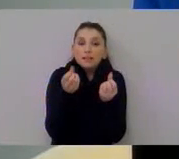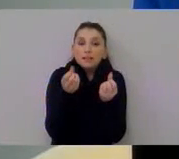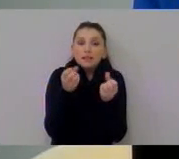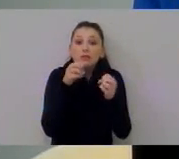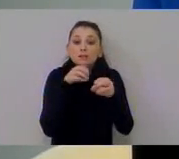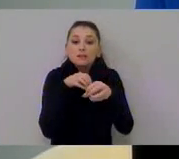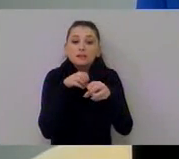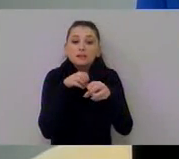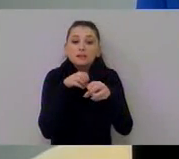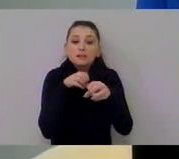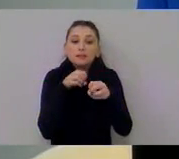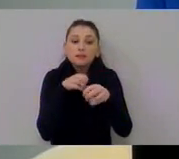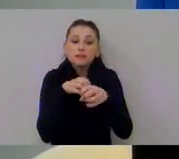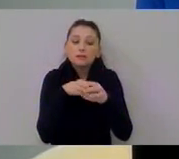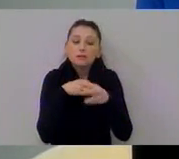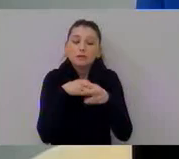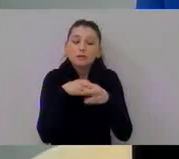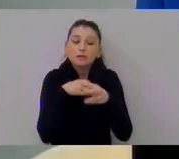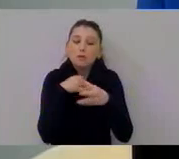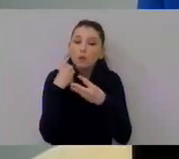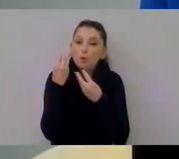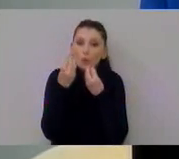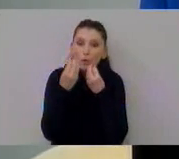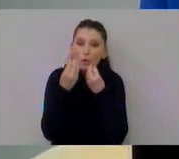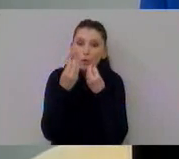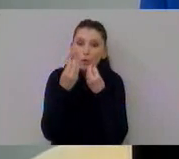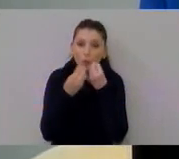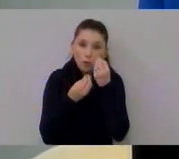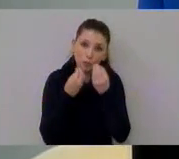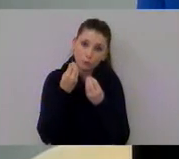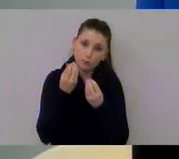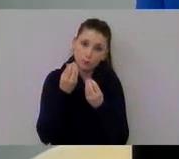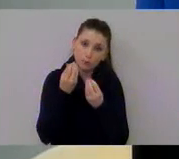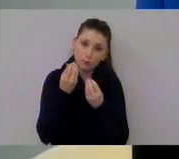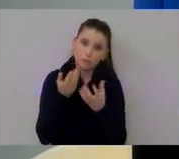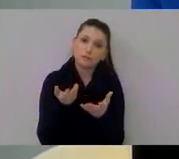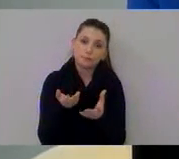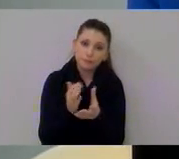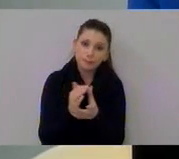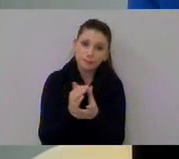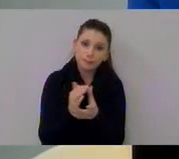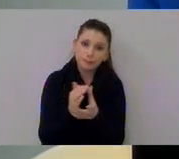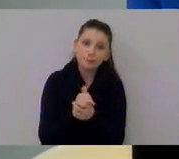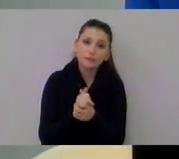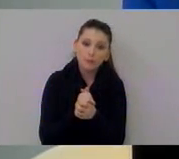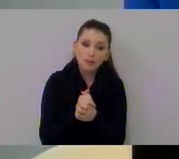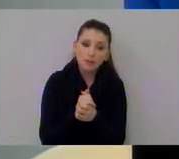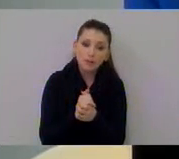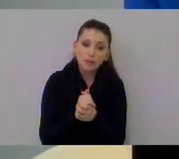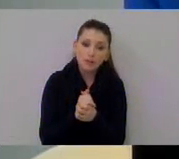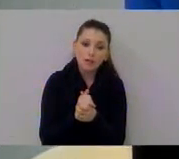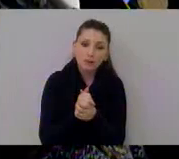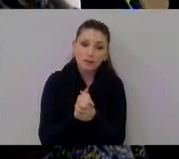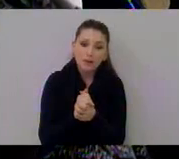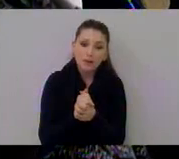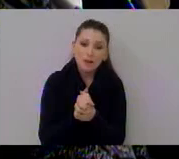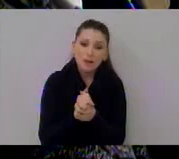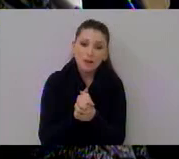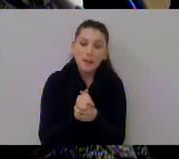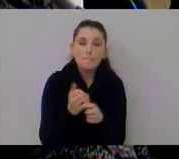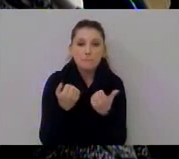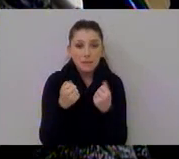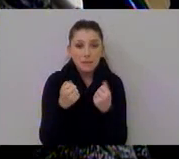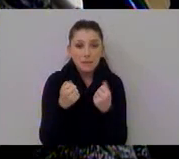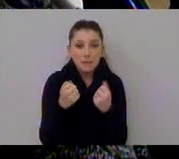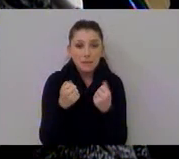ensino também passa por estruturas físicas adequadas para as